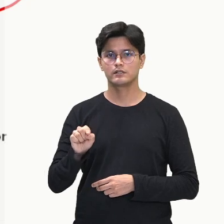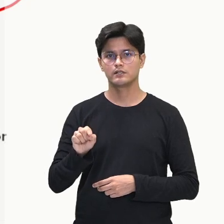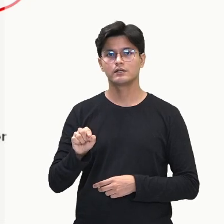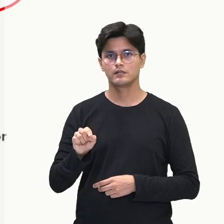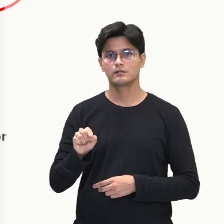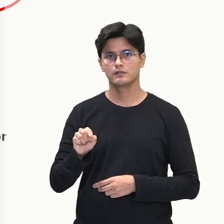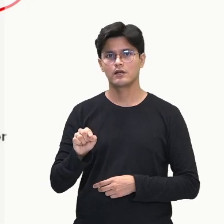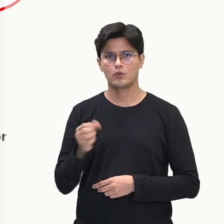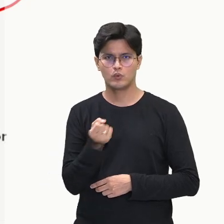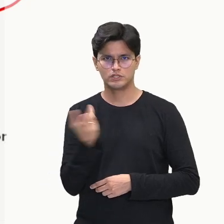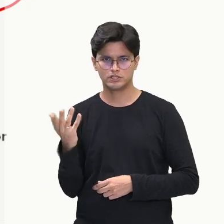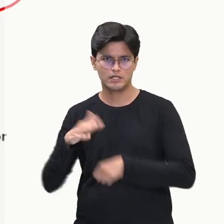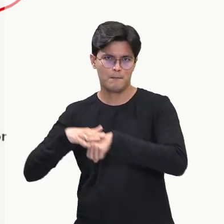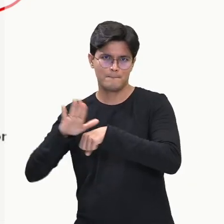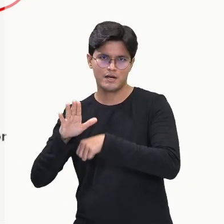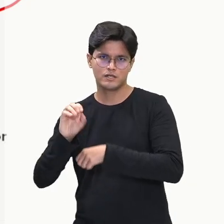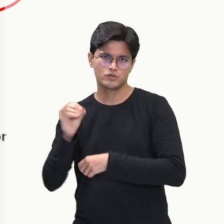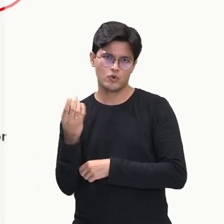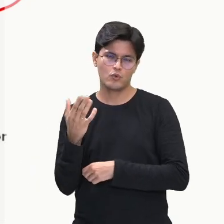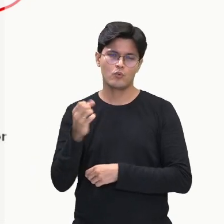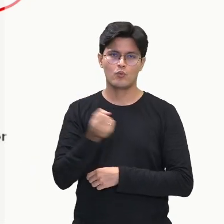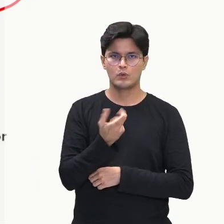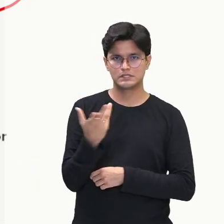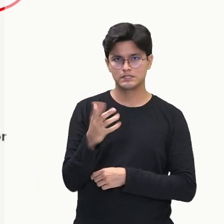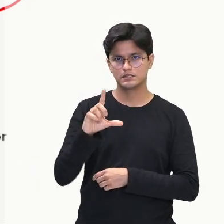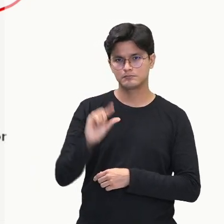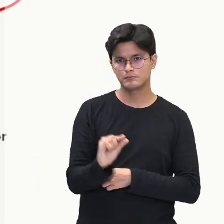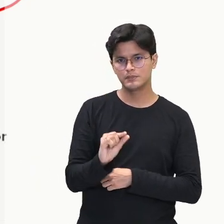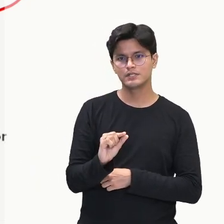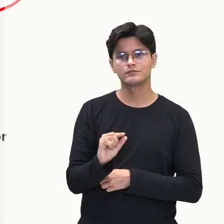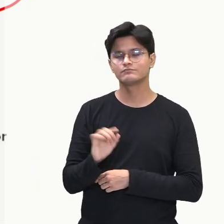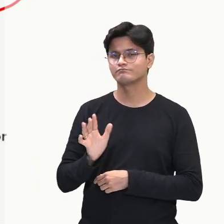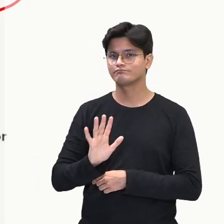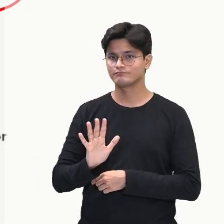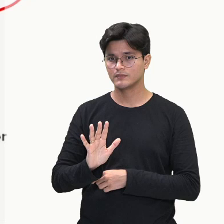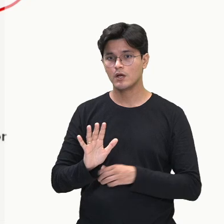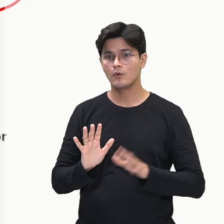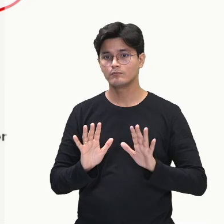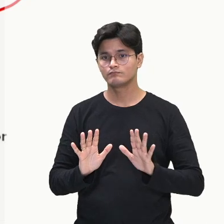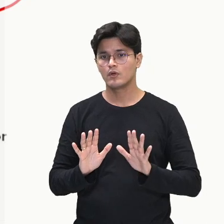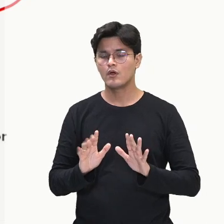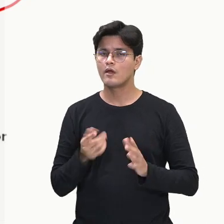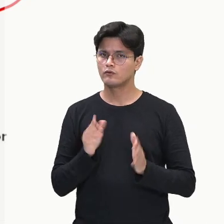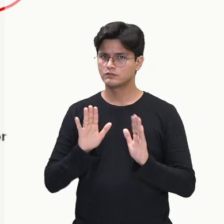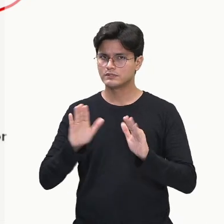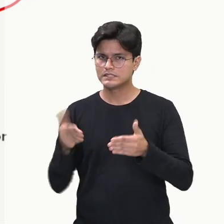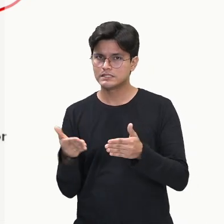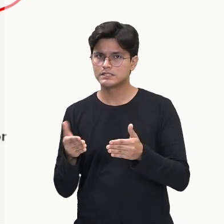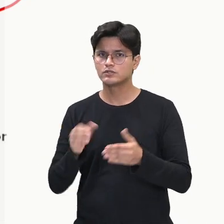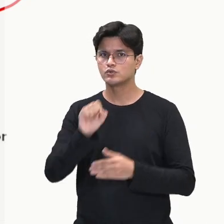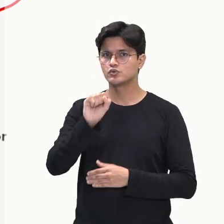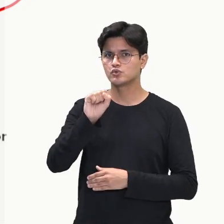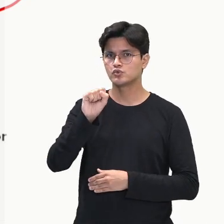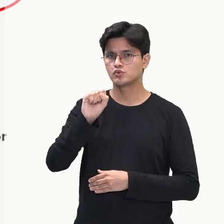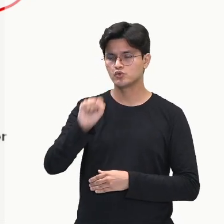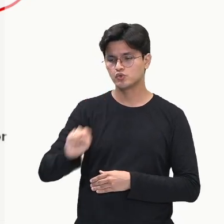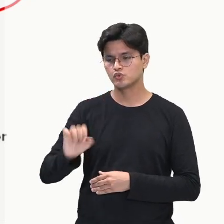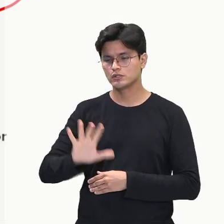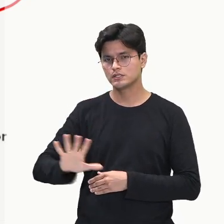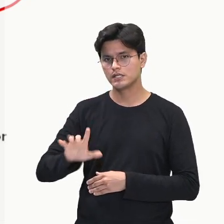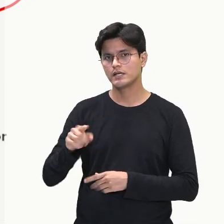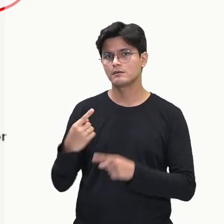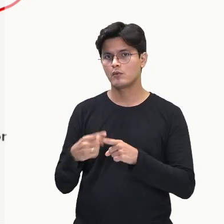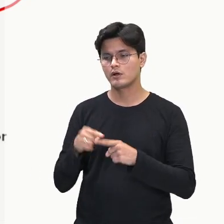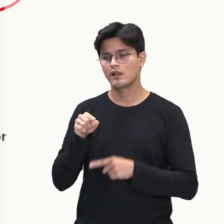de desocupação do Brasil. Estou frisando o sudeste pelo fato de que quando falamos de características